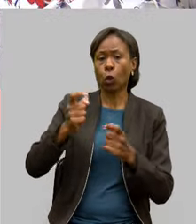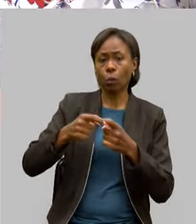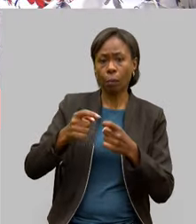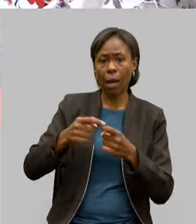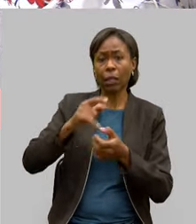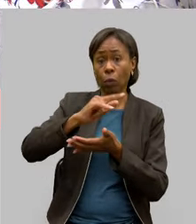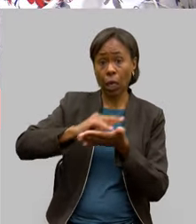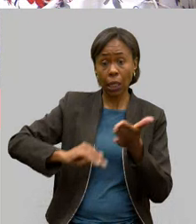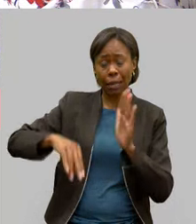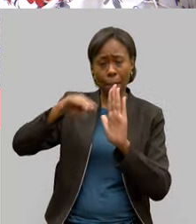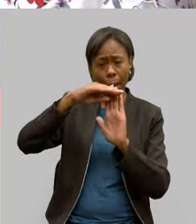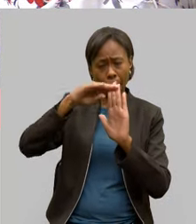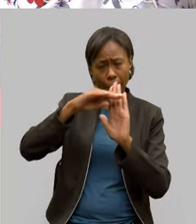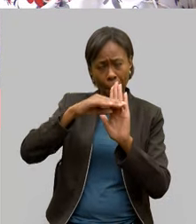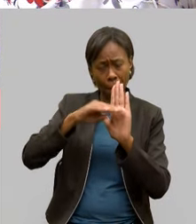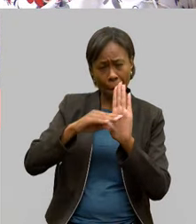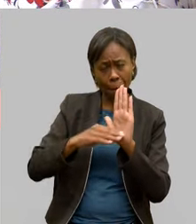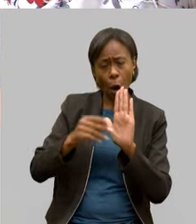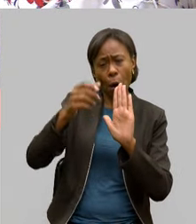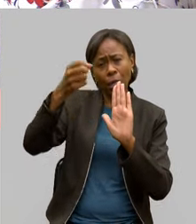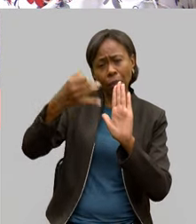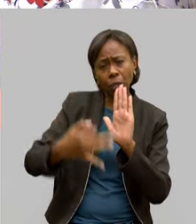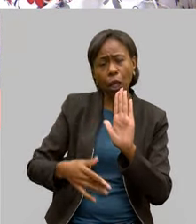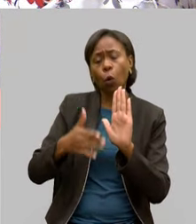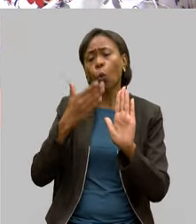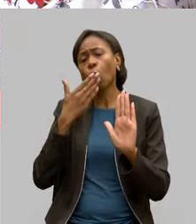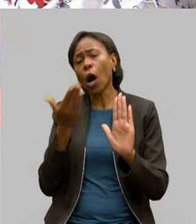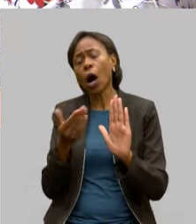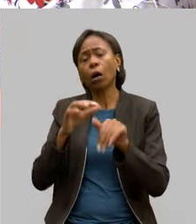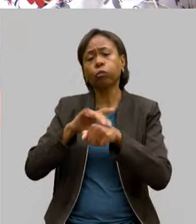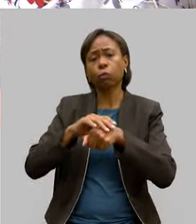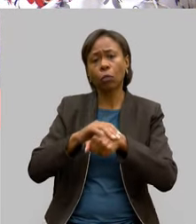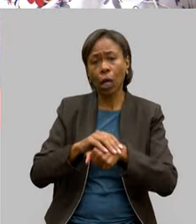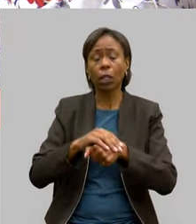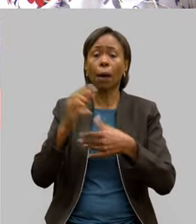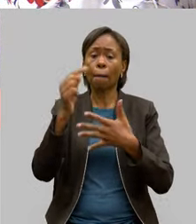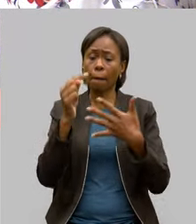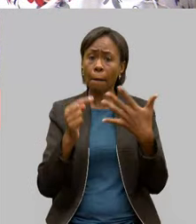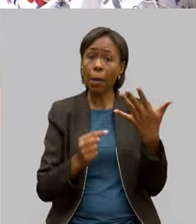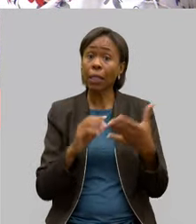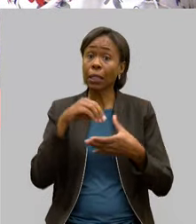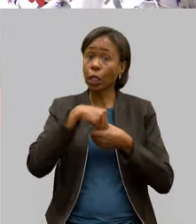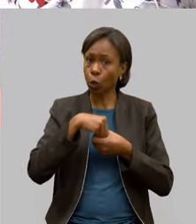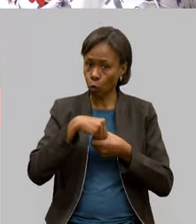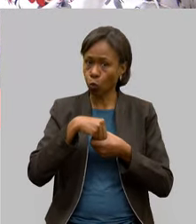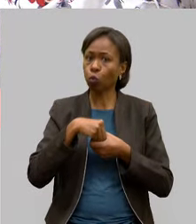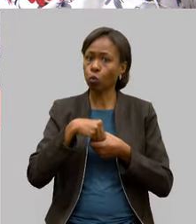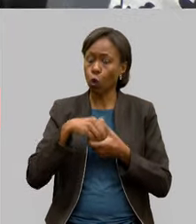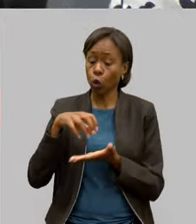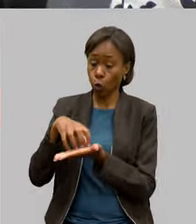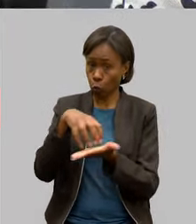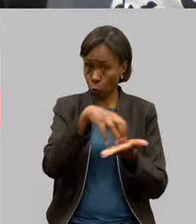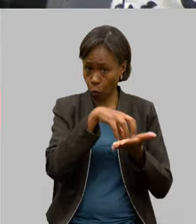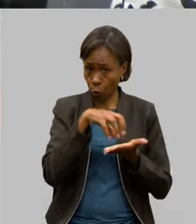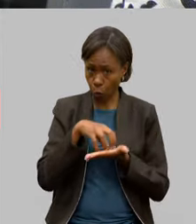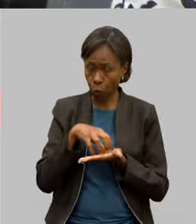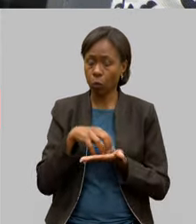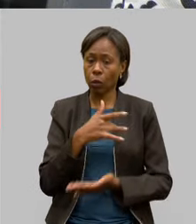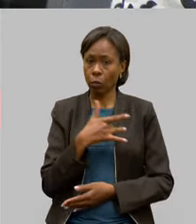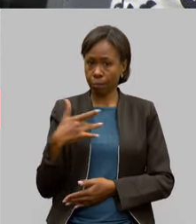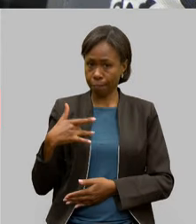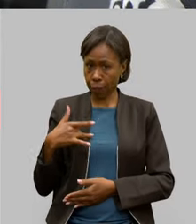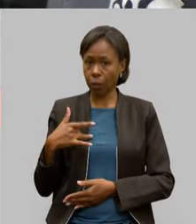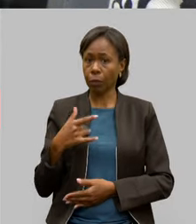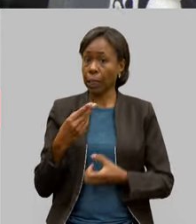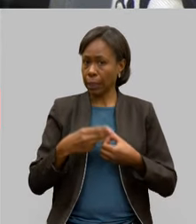especificada da enfermidade e razões para prescrição nas unidades de saúde pública Municipal em funcionamento em Araguari